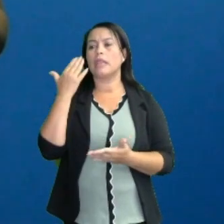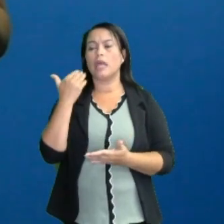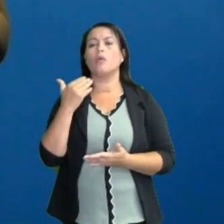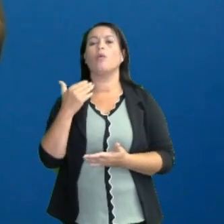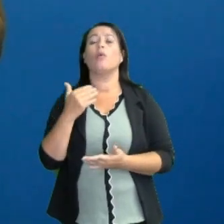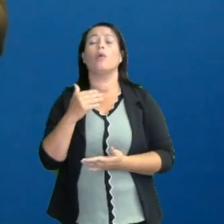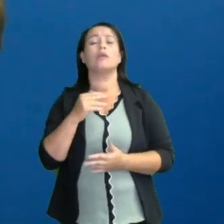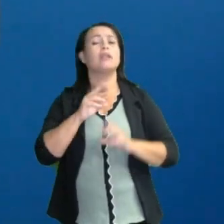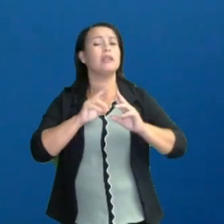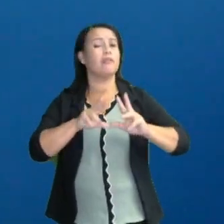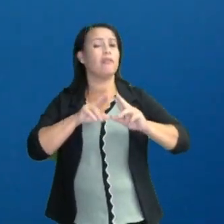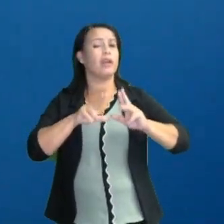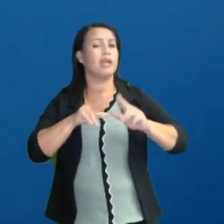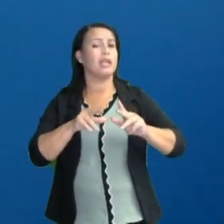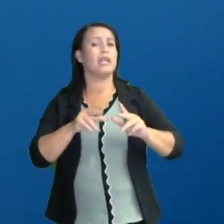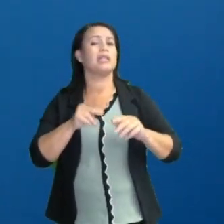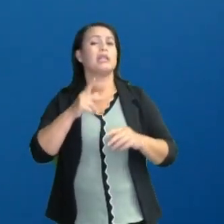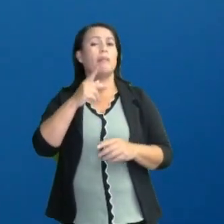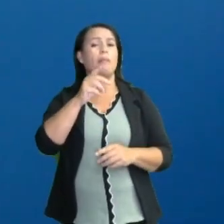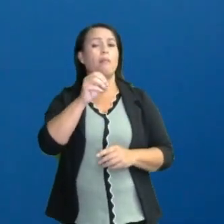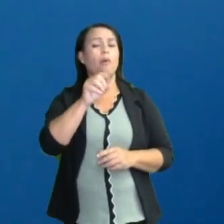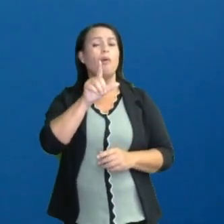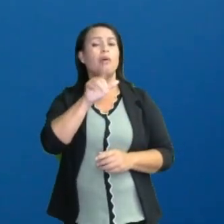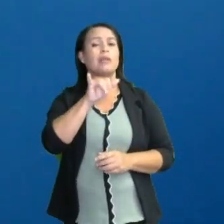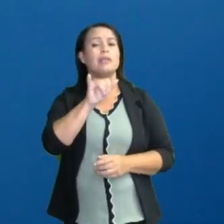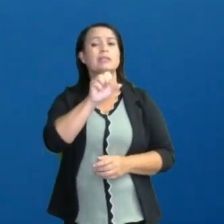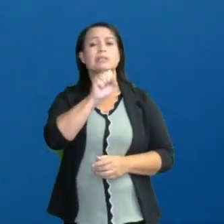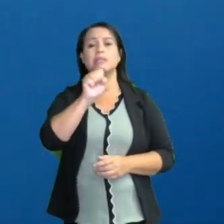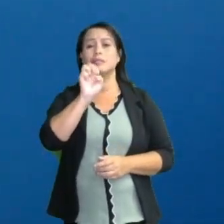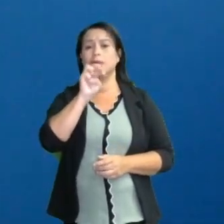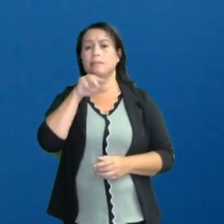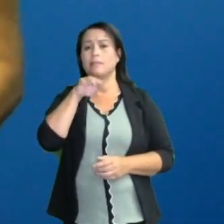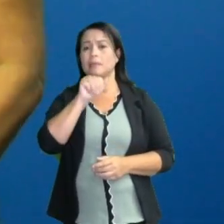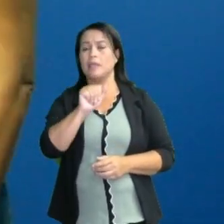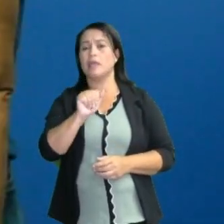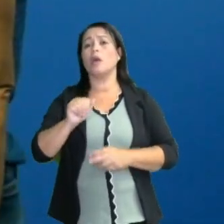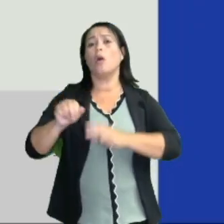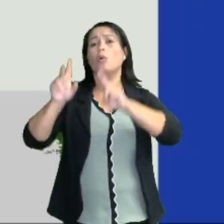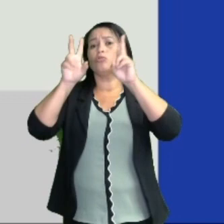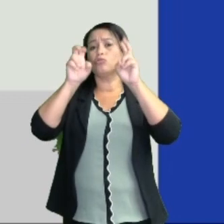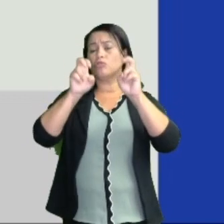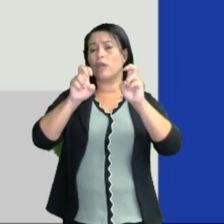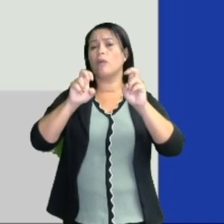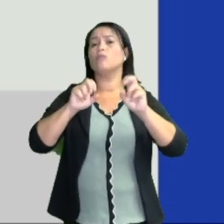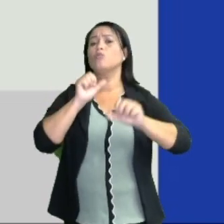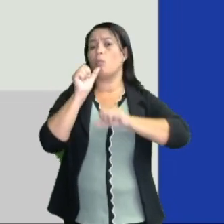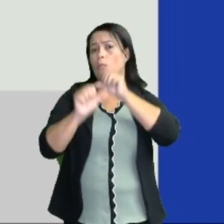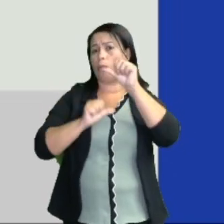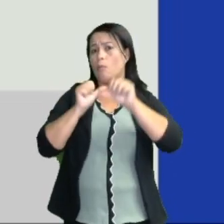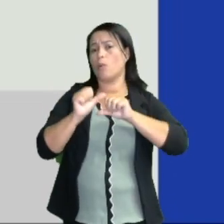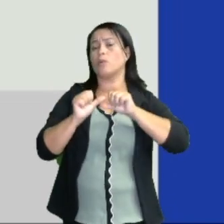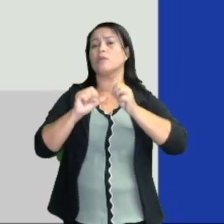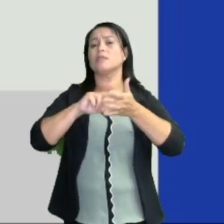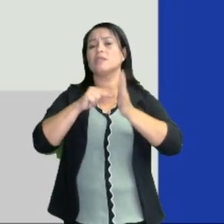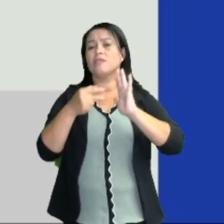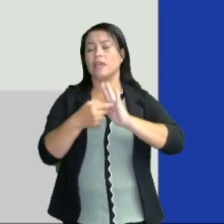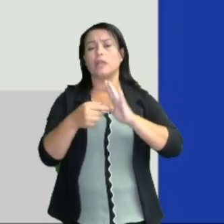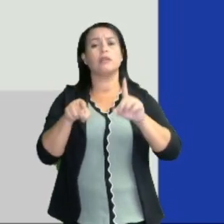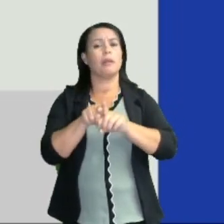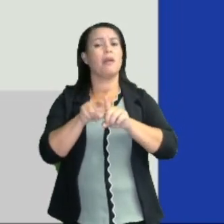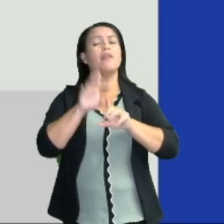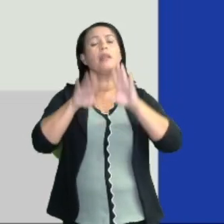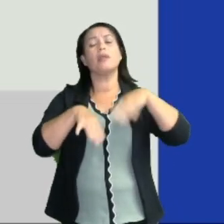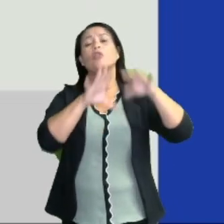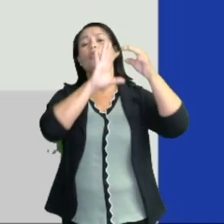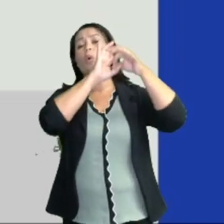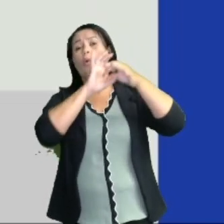Então, diferentemente da polissemia, os termos polissêmicos mudam seu significado conforme o